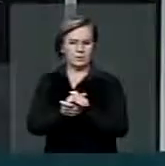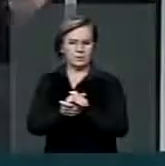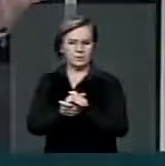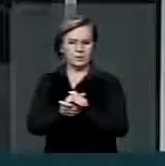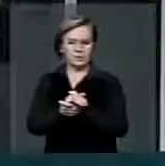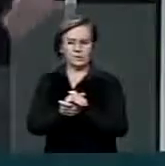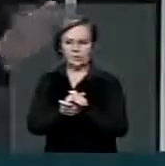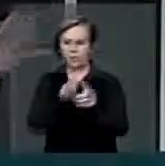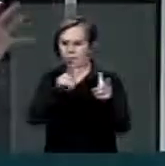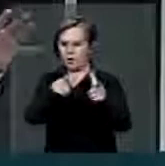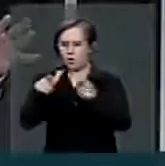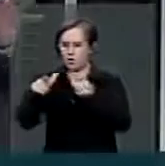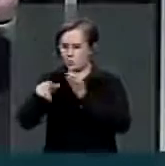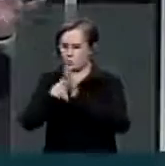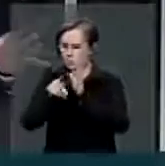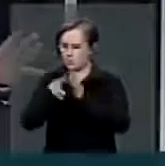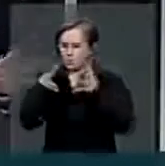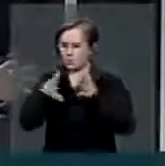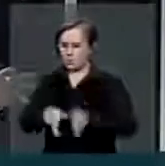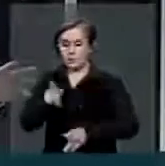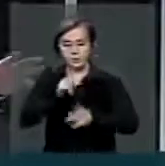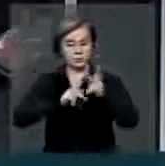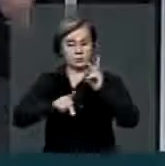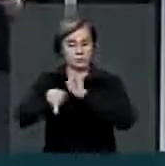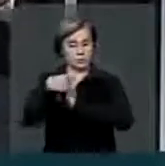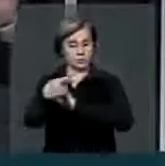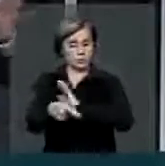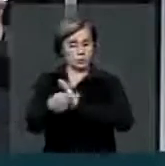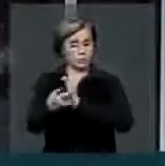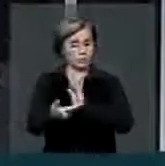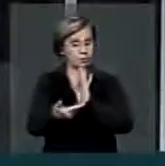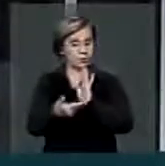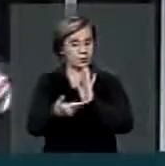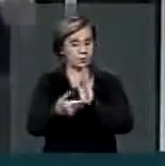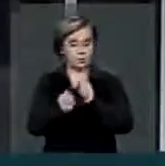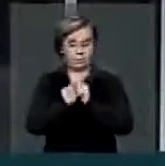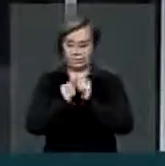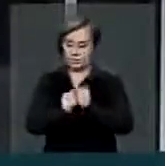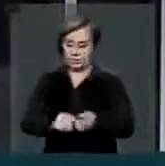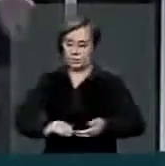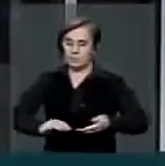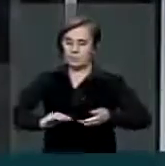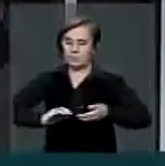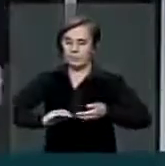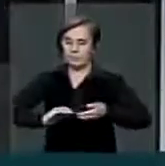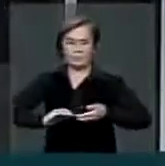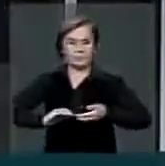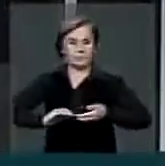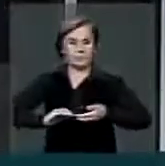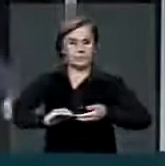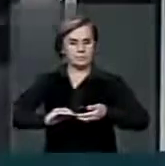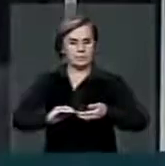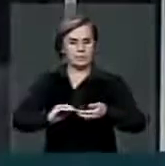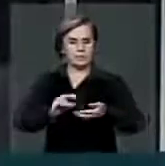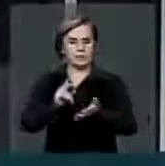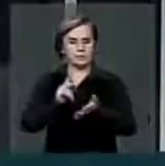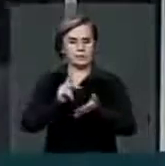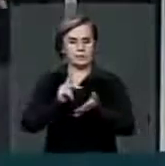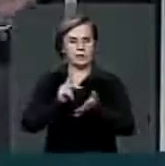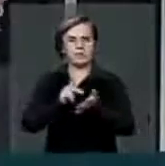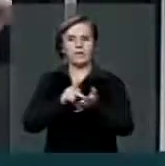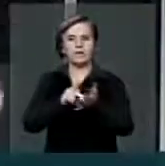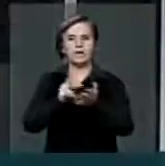os espaços de participação popular nesta casa, no parlamento de uma forma geral, são uma grife. Eles não têm